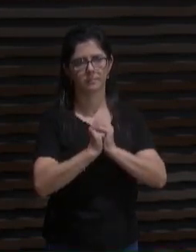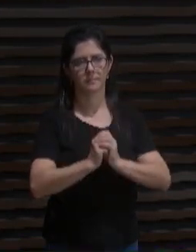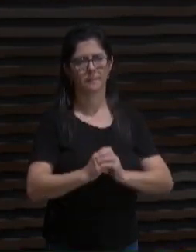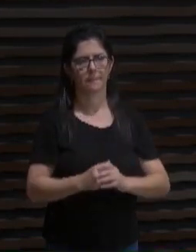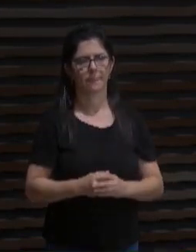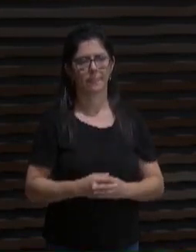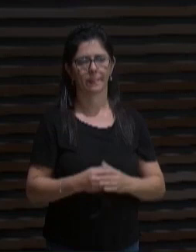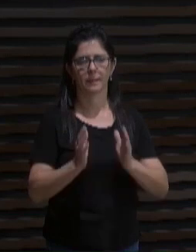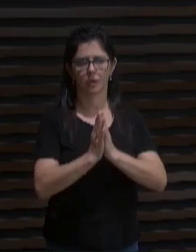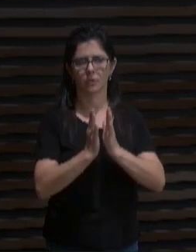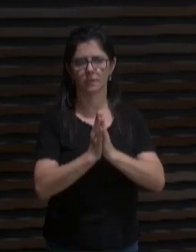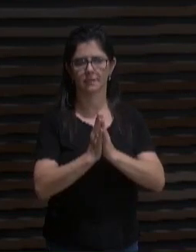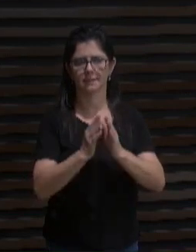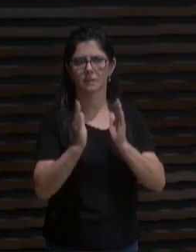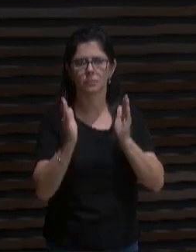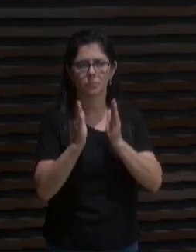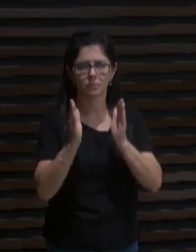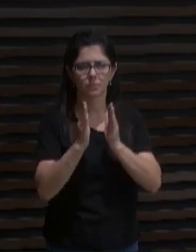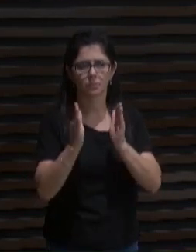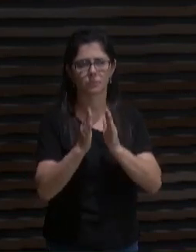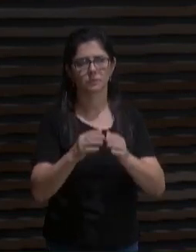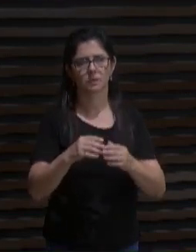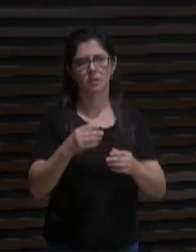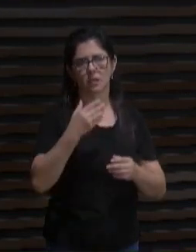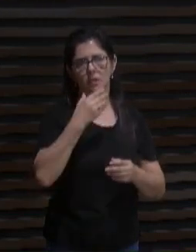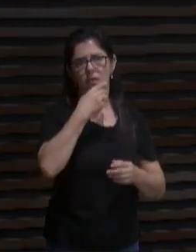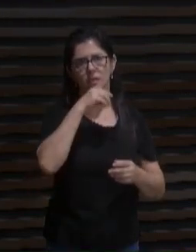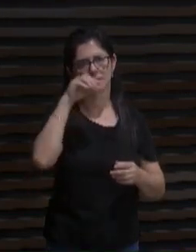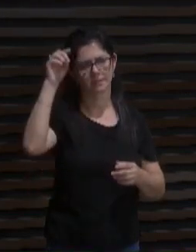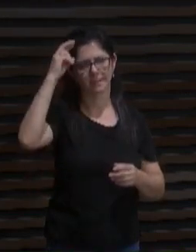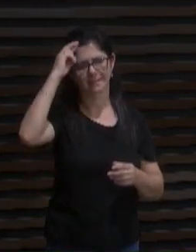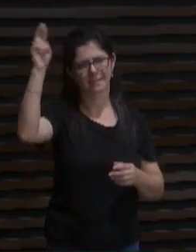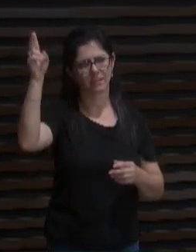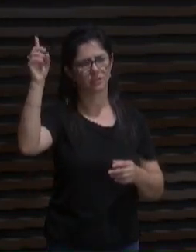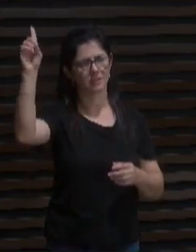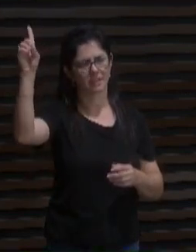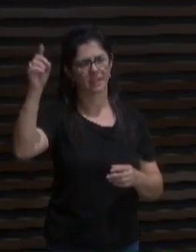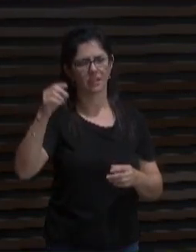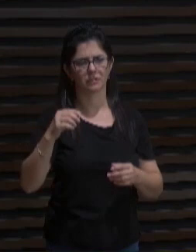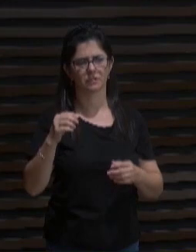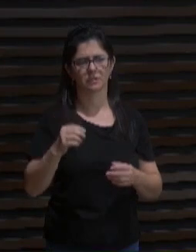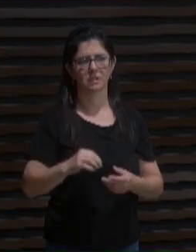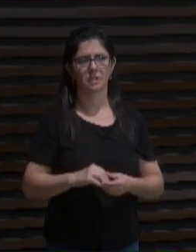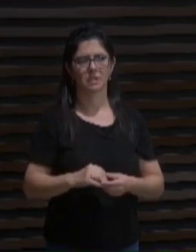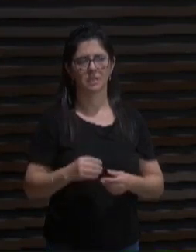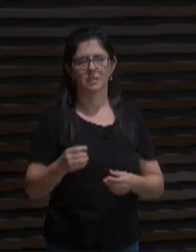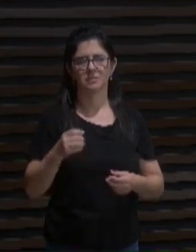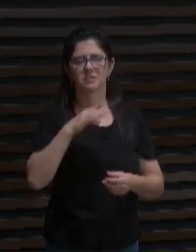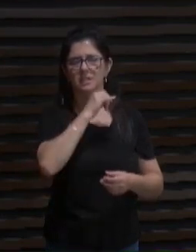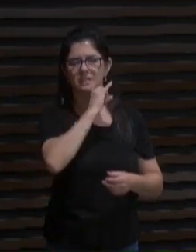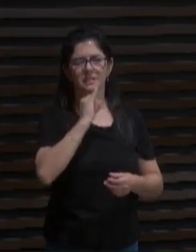oração aqui, ó. Olha que interessante. Ó Senhor Deus de Abraão, Isaac e Jacó, que habita no alto e sublime trono, teu